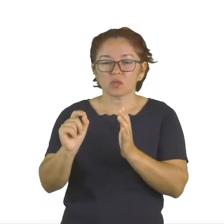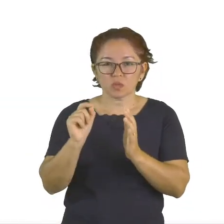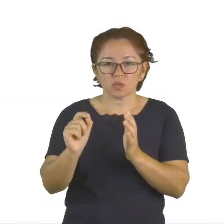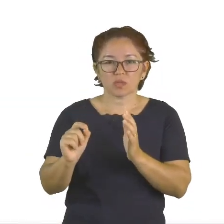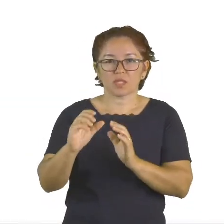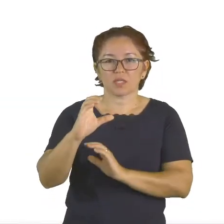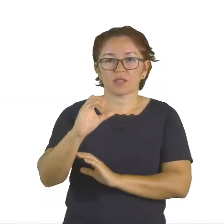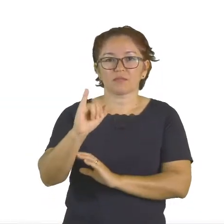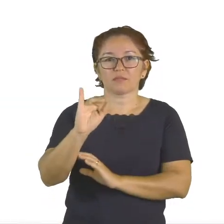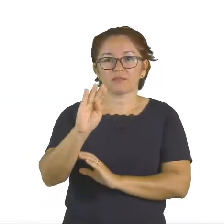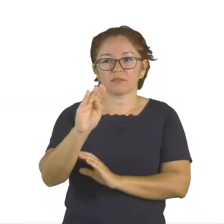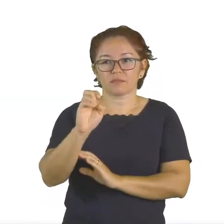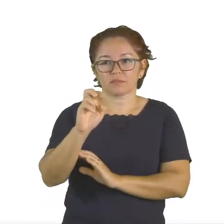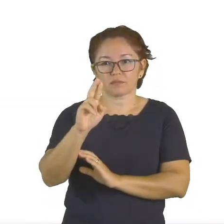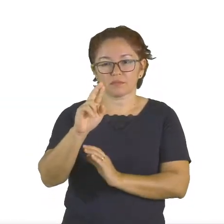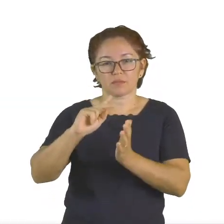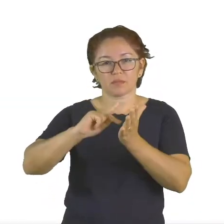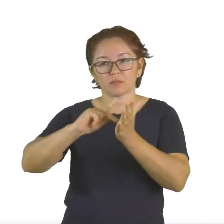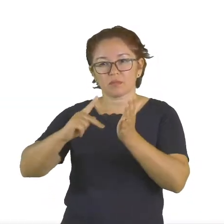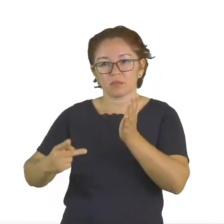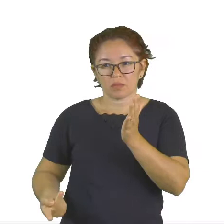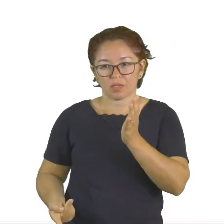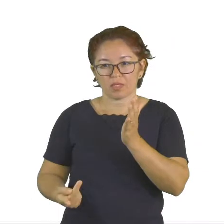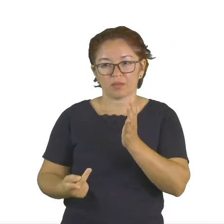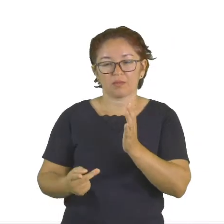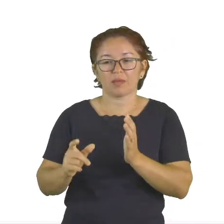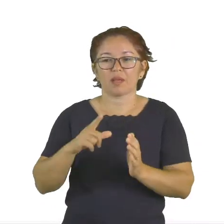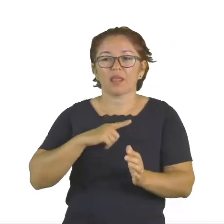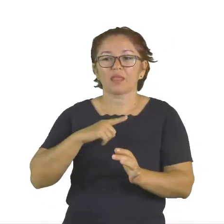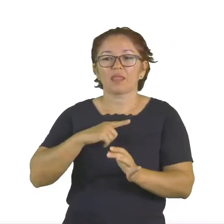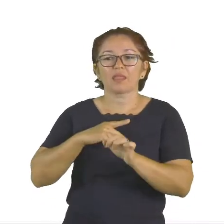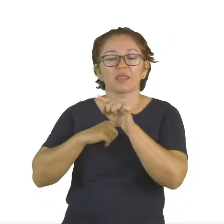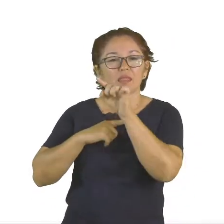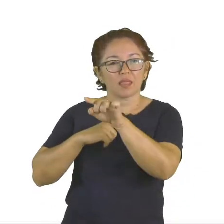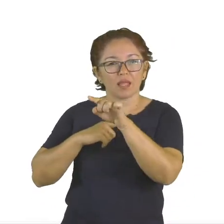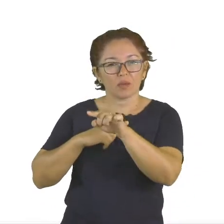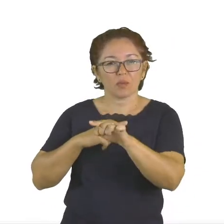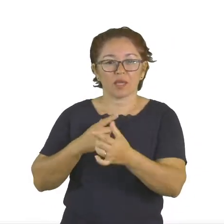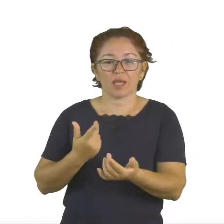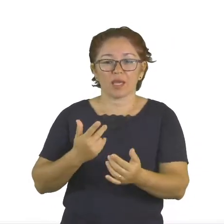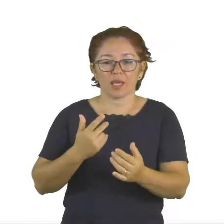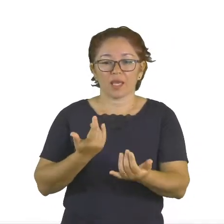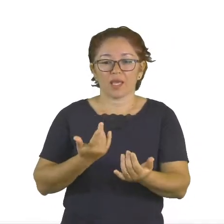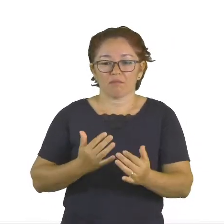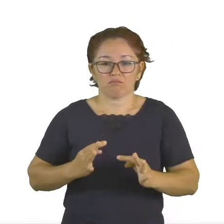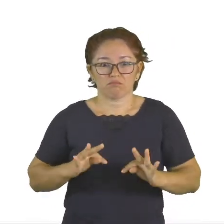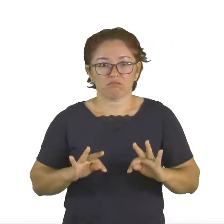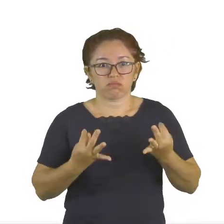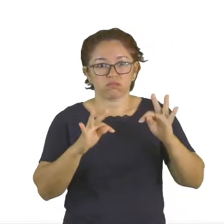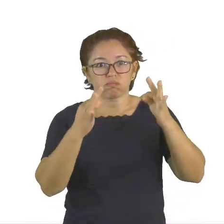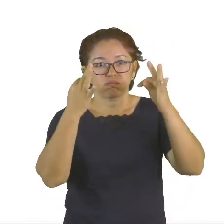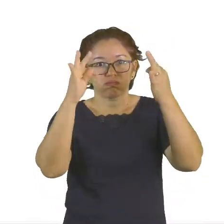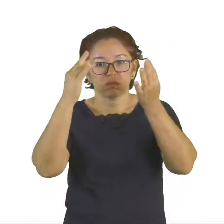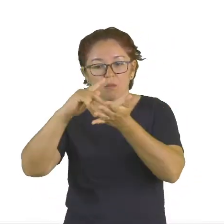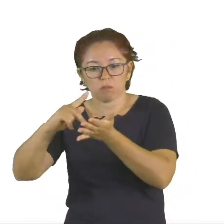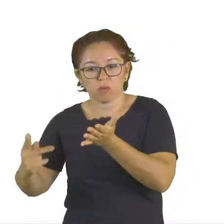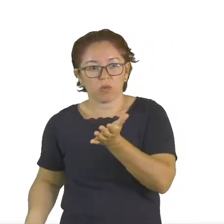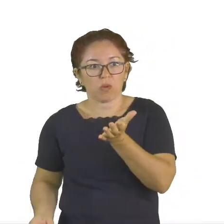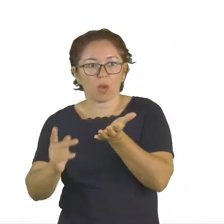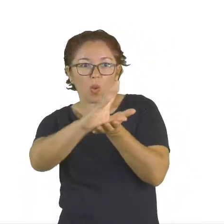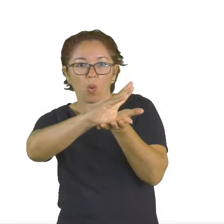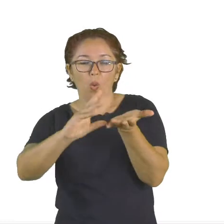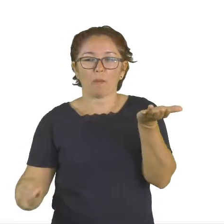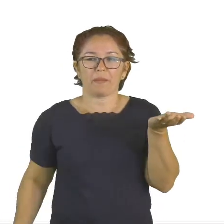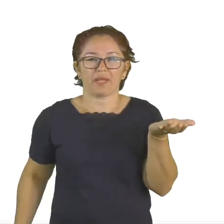novo que acompanhou aí os avanços tecnológicos. É como se a poesia, o poema, tivesse